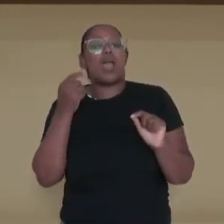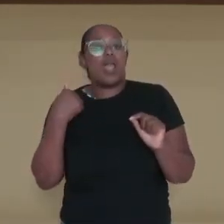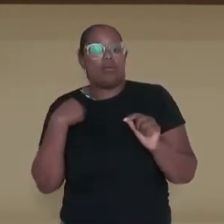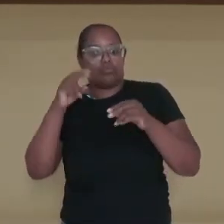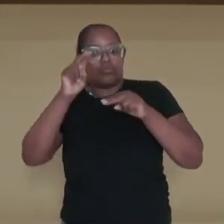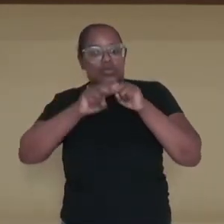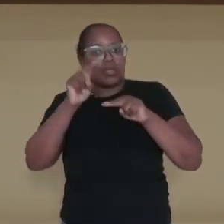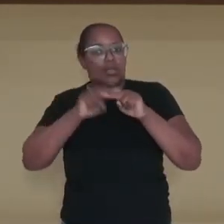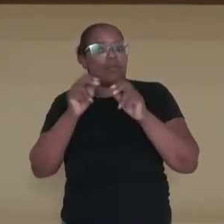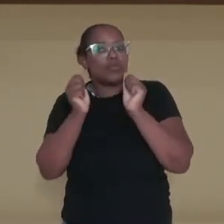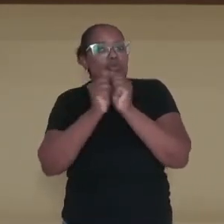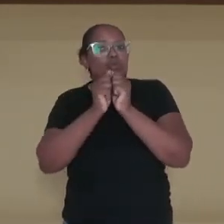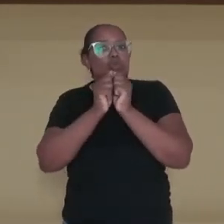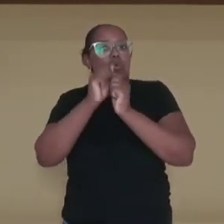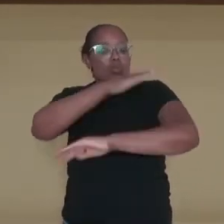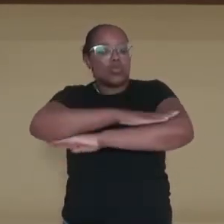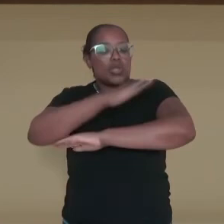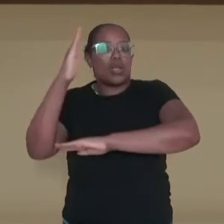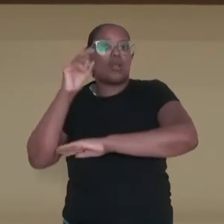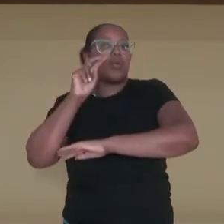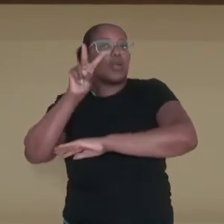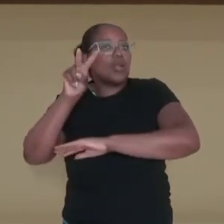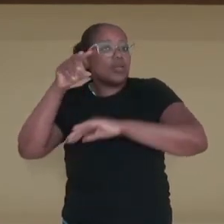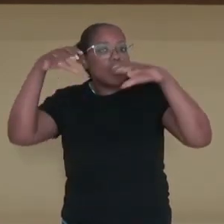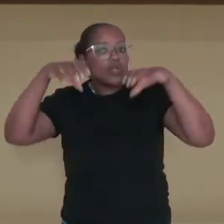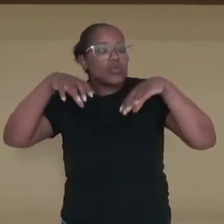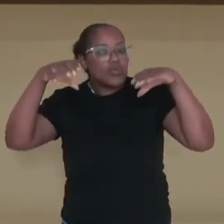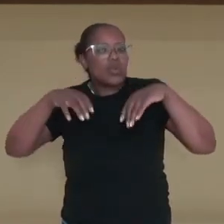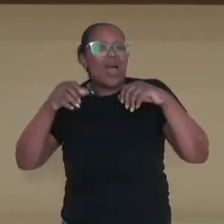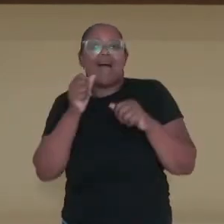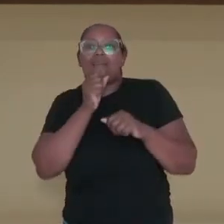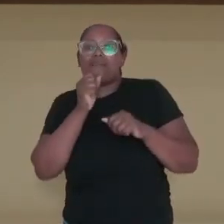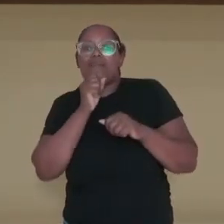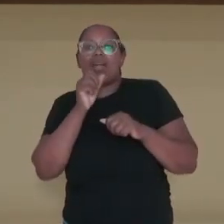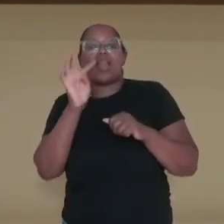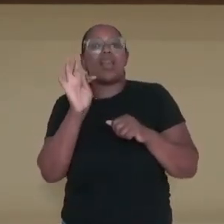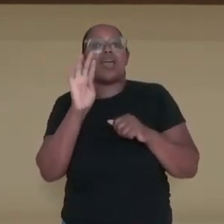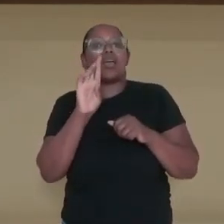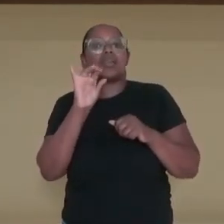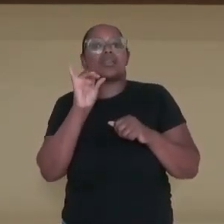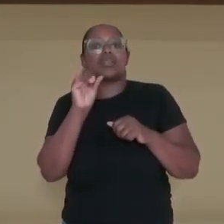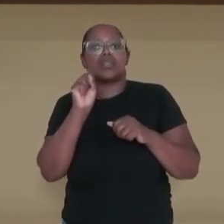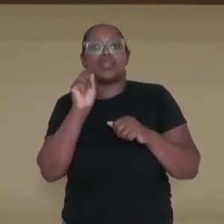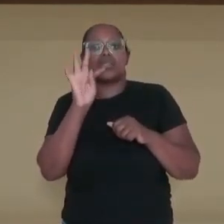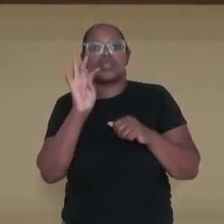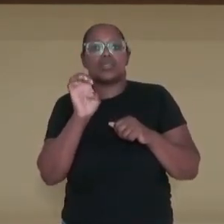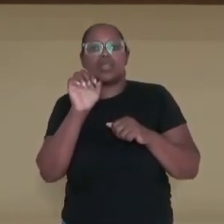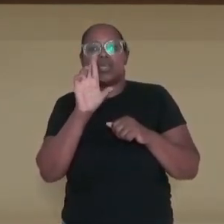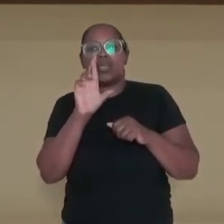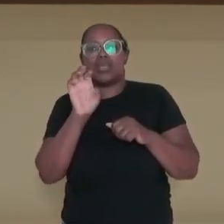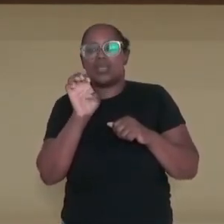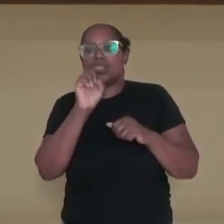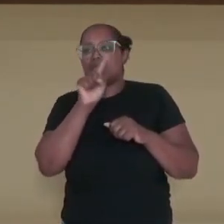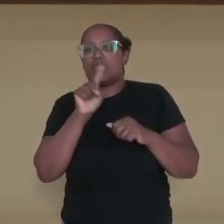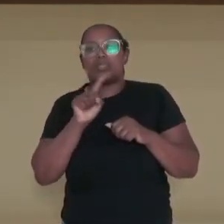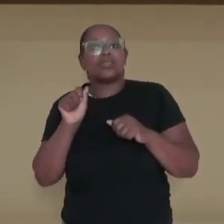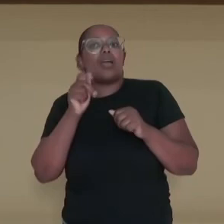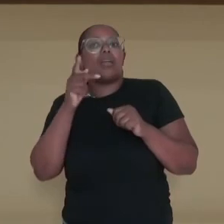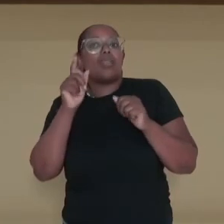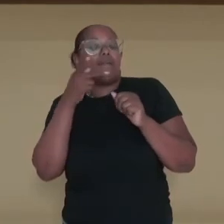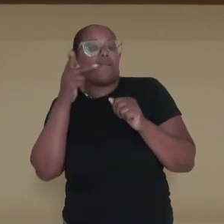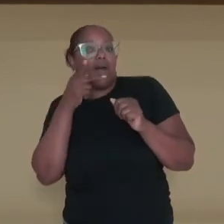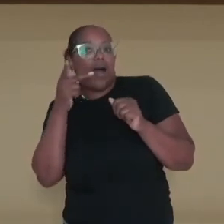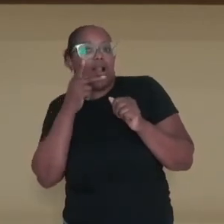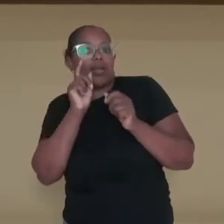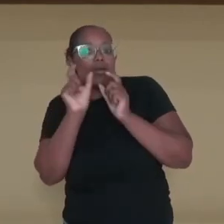da janela olhando a chuva. A velha Tristeza vai arrumando o quarto. Então, no conto, a narrativa é curta e eu